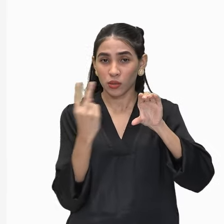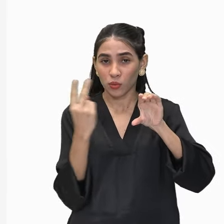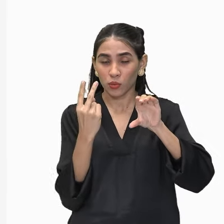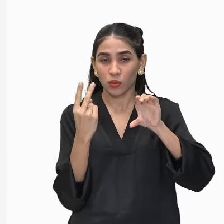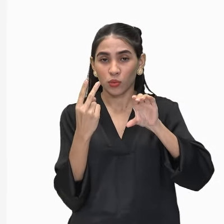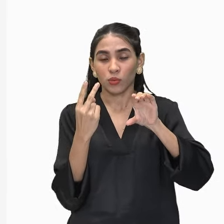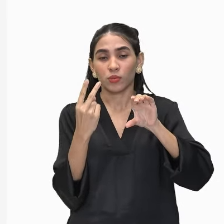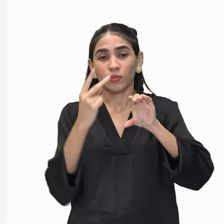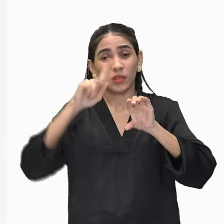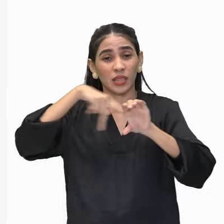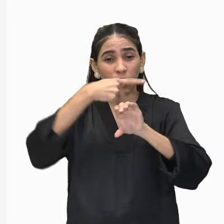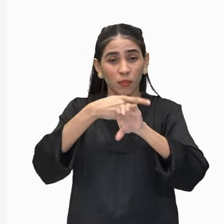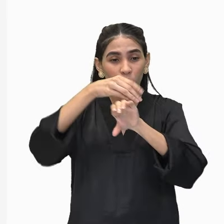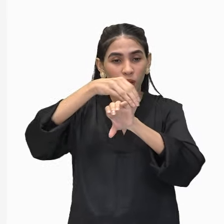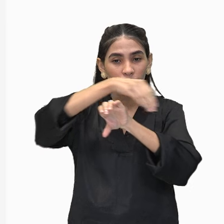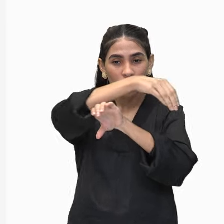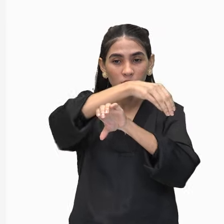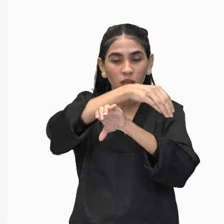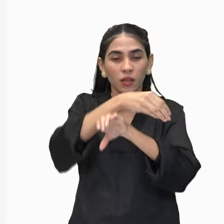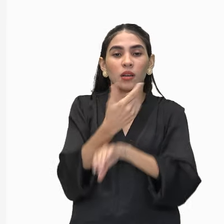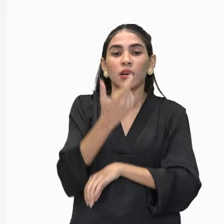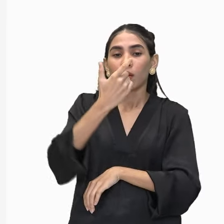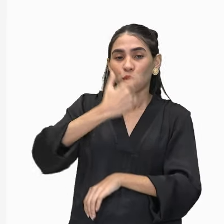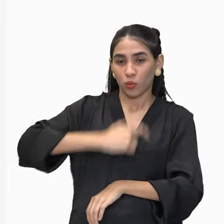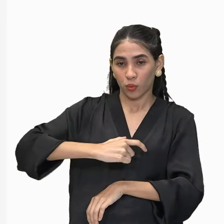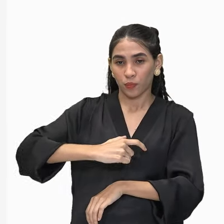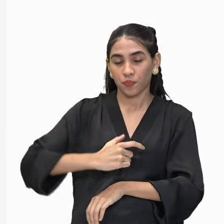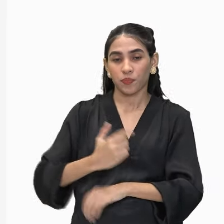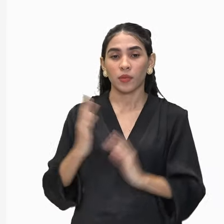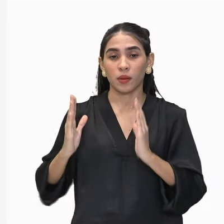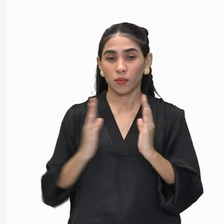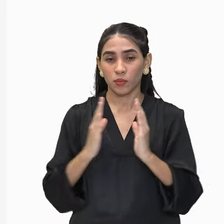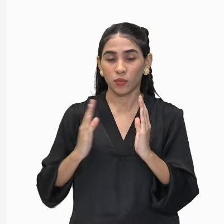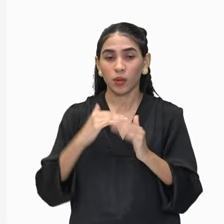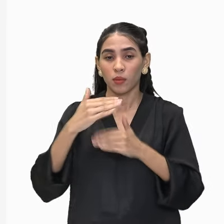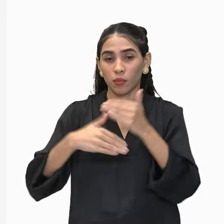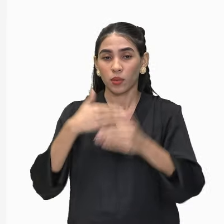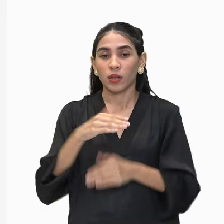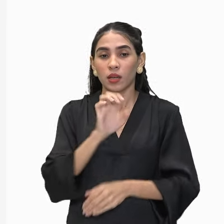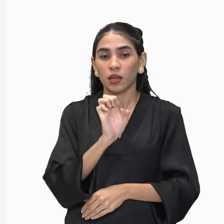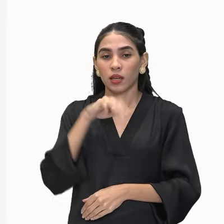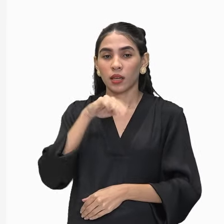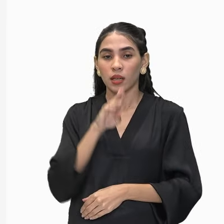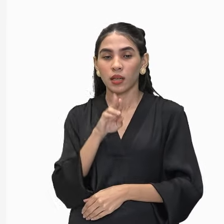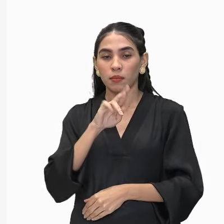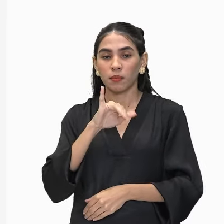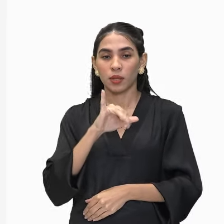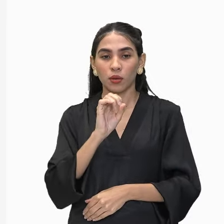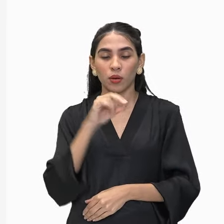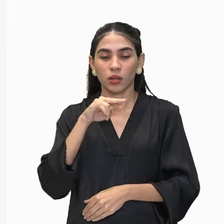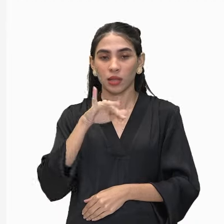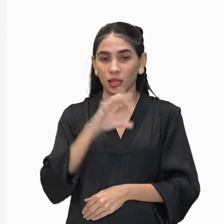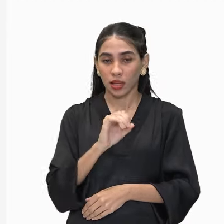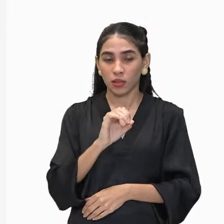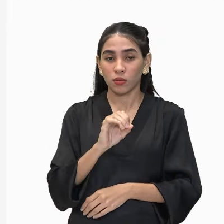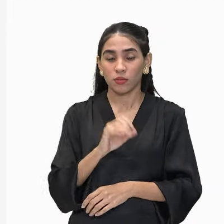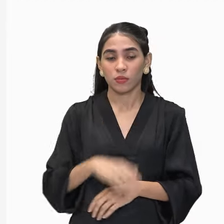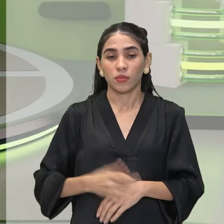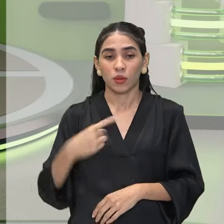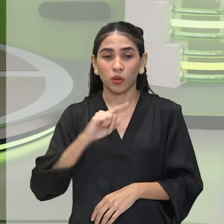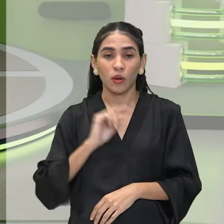extremidade oposta do tubo digestivo, isso durante o processo embrionário. Só para a gente entender aí,